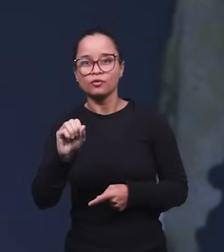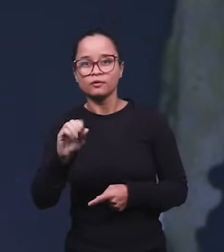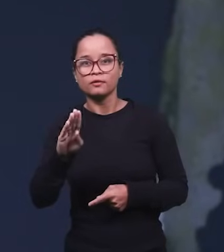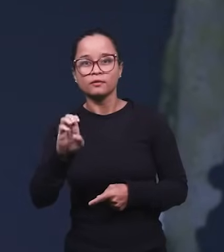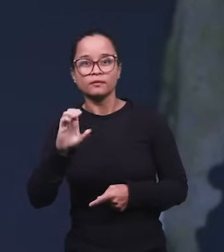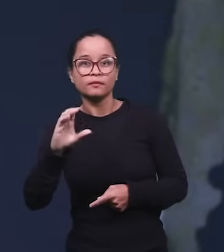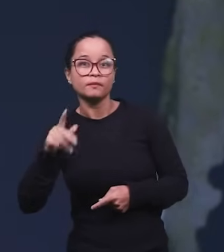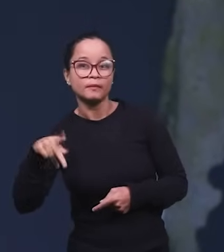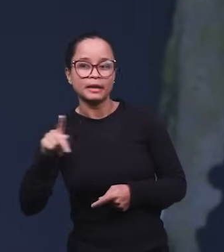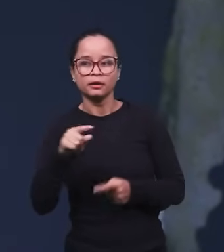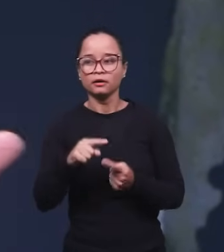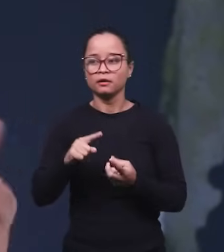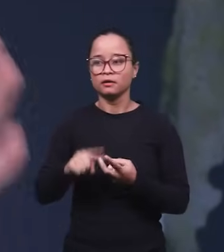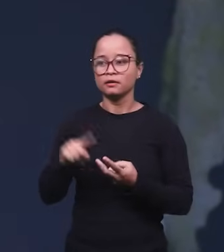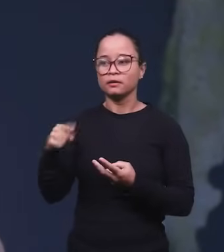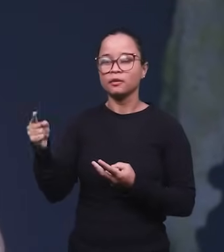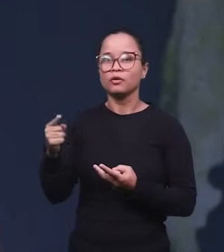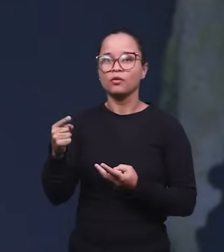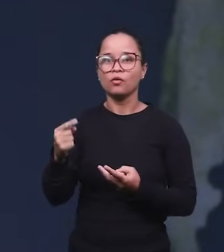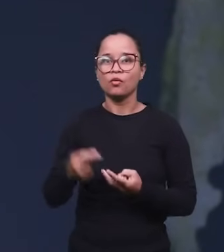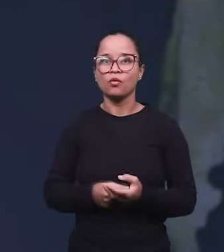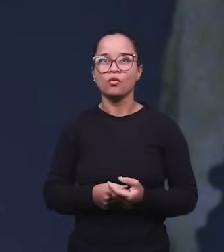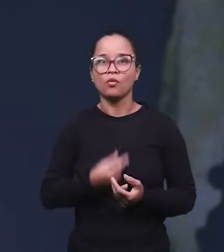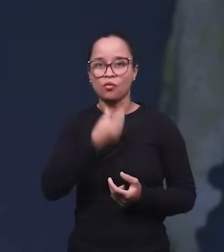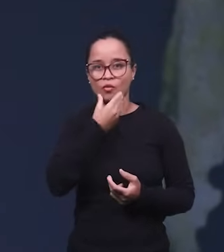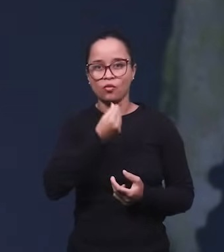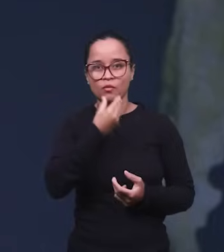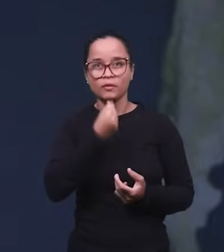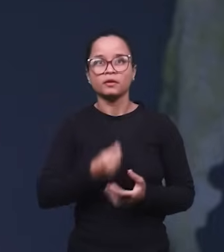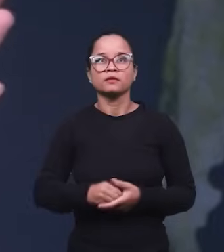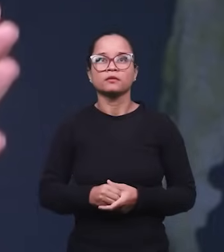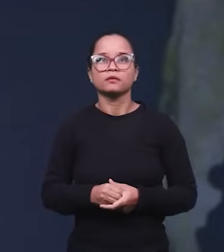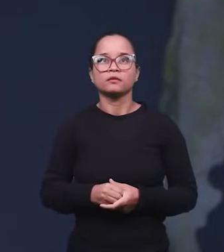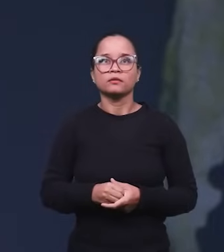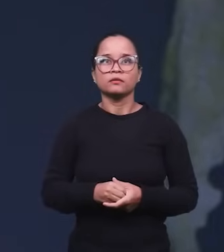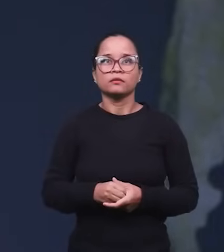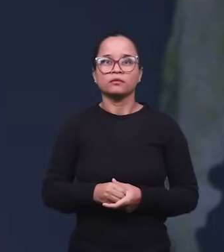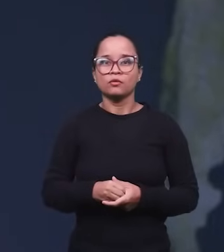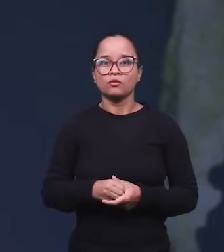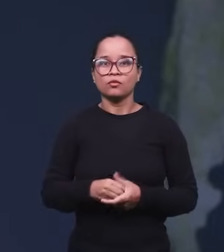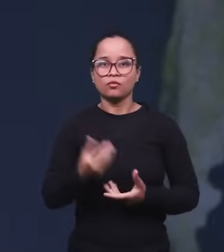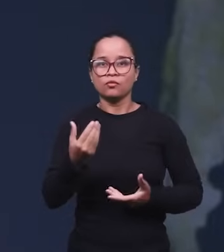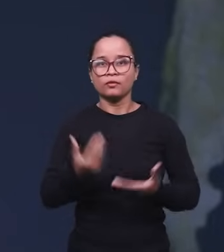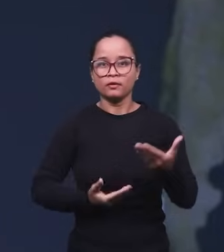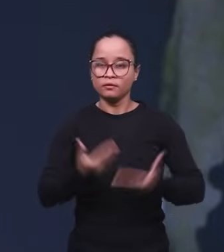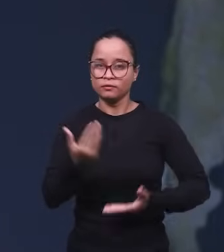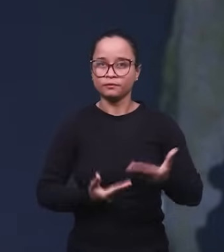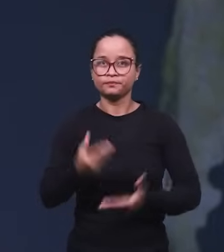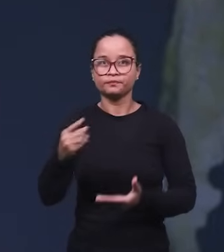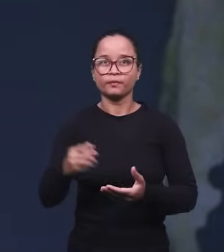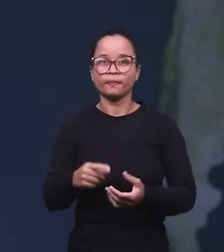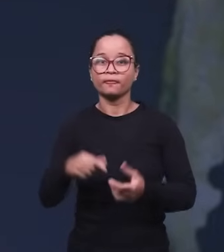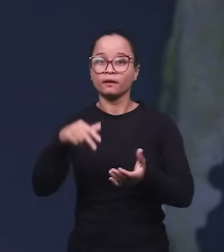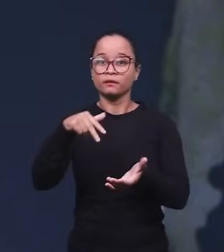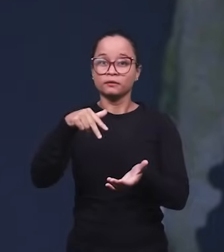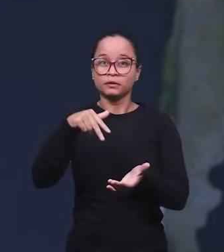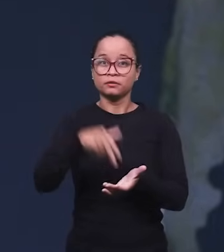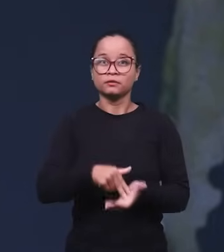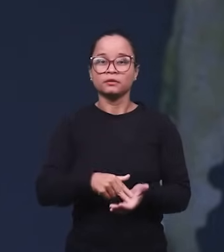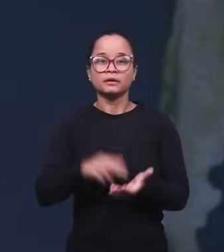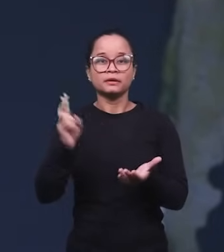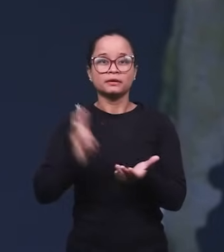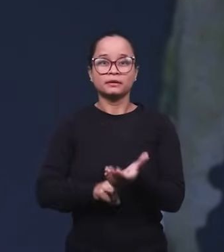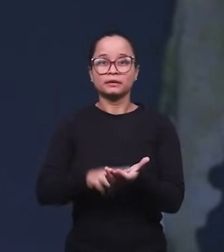em uzbek. E também um rapaz, eu quero até mostrar uma foto, né, aqui, de um rapaz, um irmão, né, que ficava num